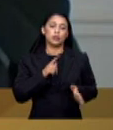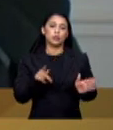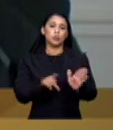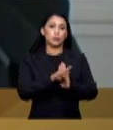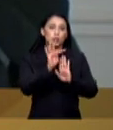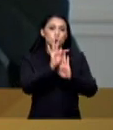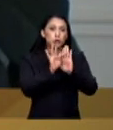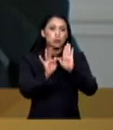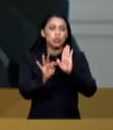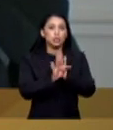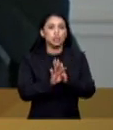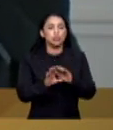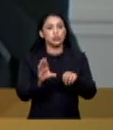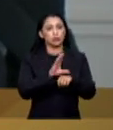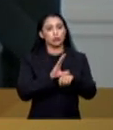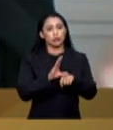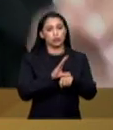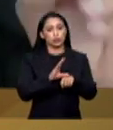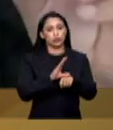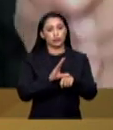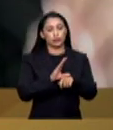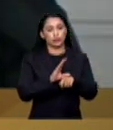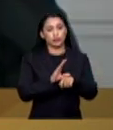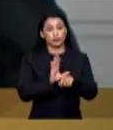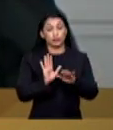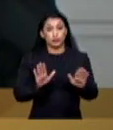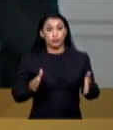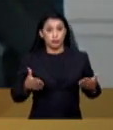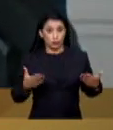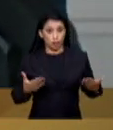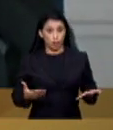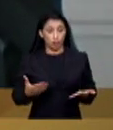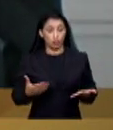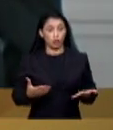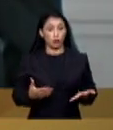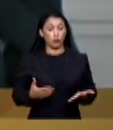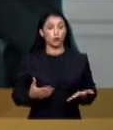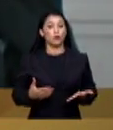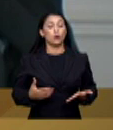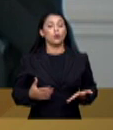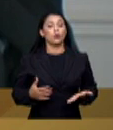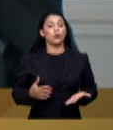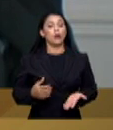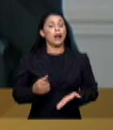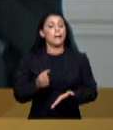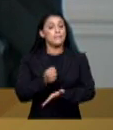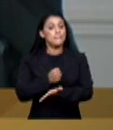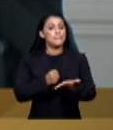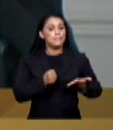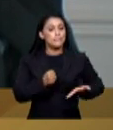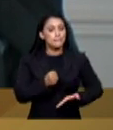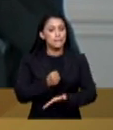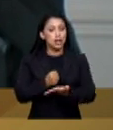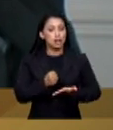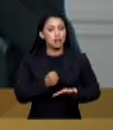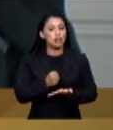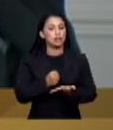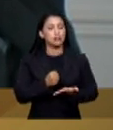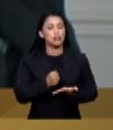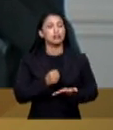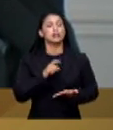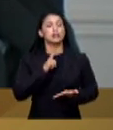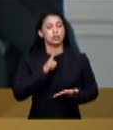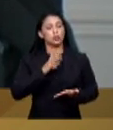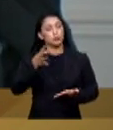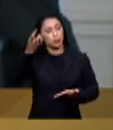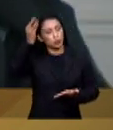texto constitucional. A premissa básica da mesa, a premissa básica do